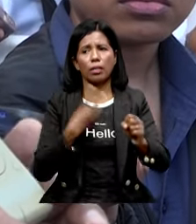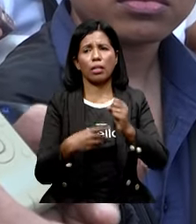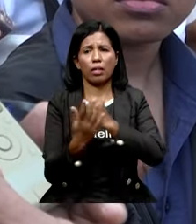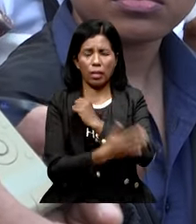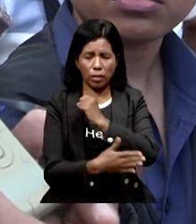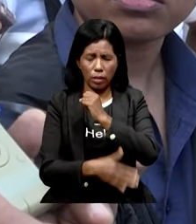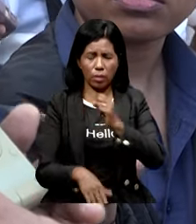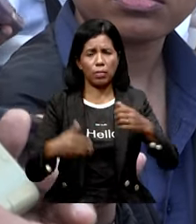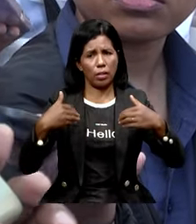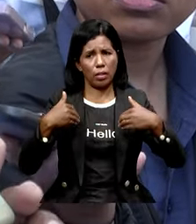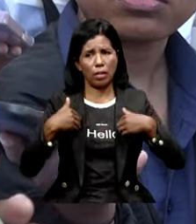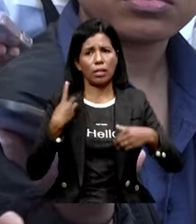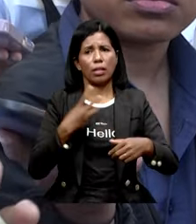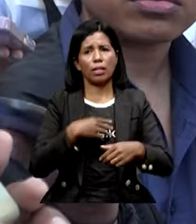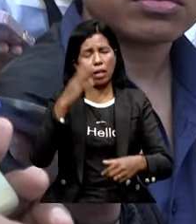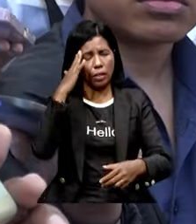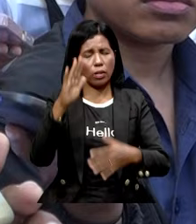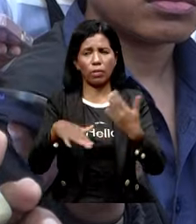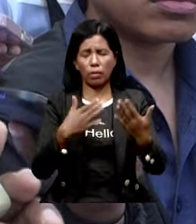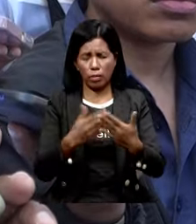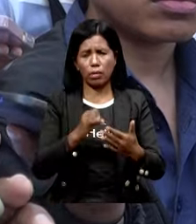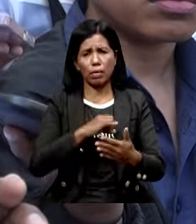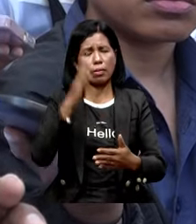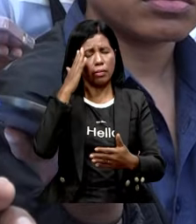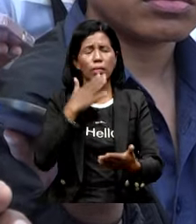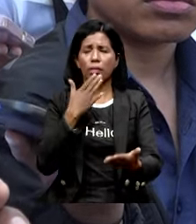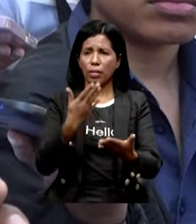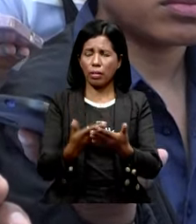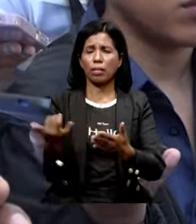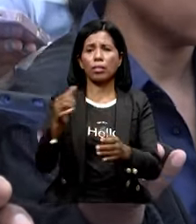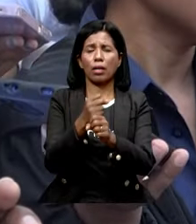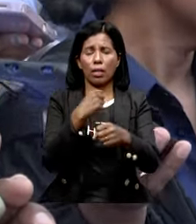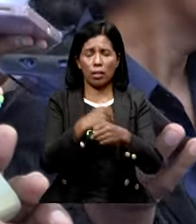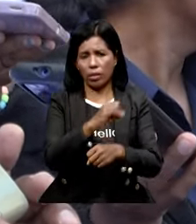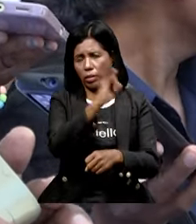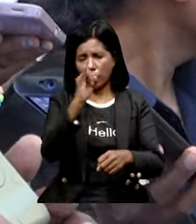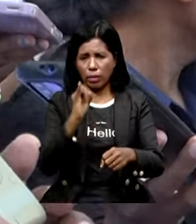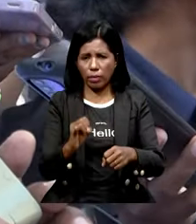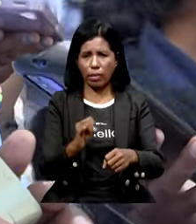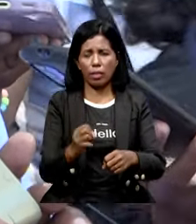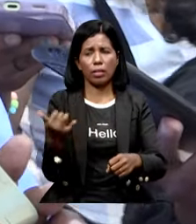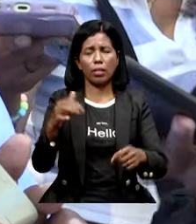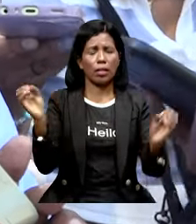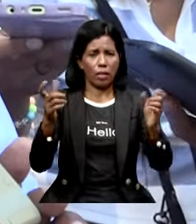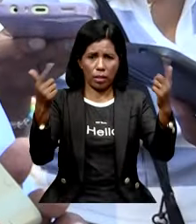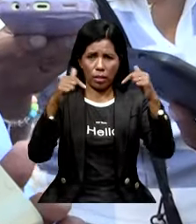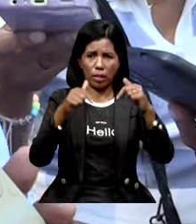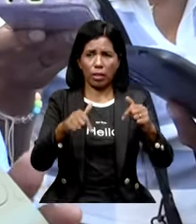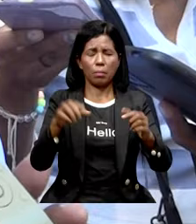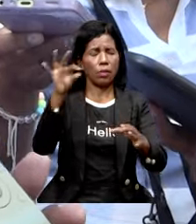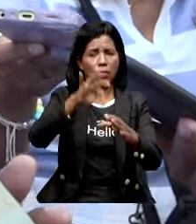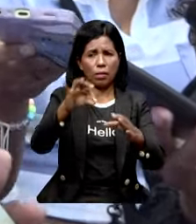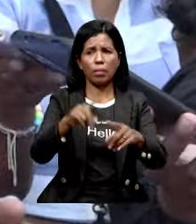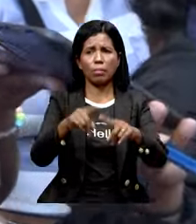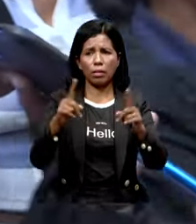boko itne rain hia se ita ten hot ano ida ne diagnóstico ser na bisira halu de identifica ti ano ile sira mai laos atu balanço um bakuda mai